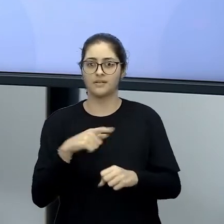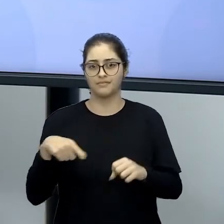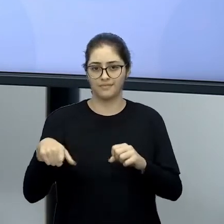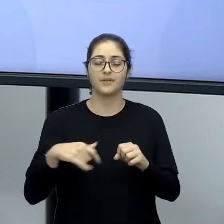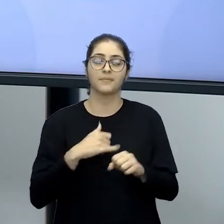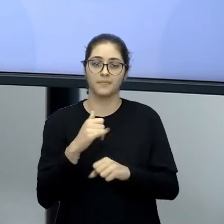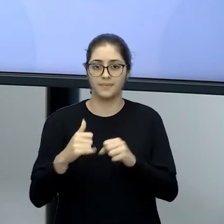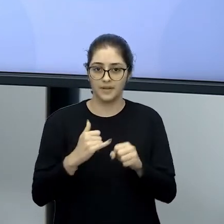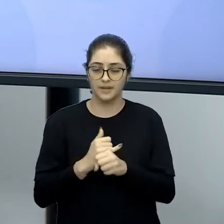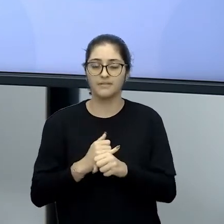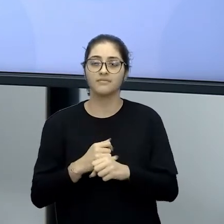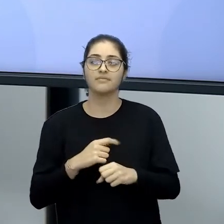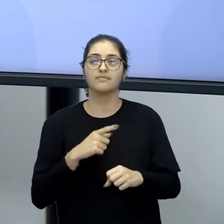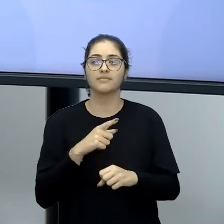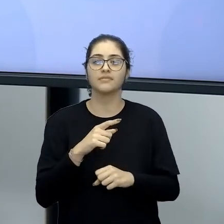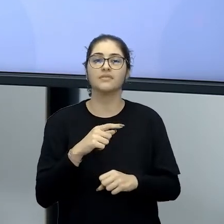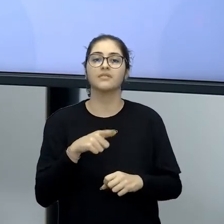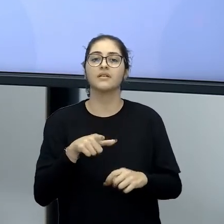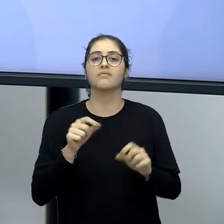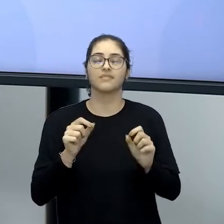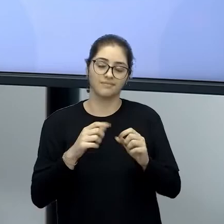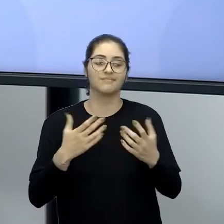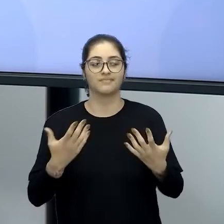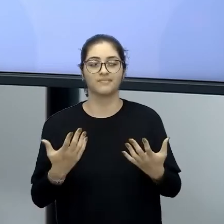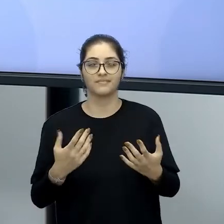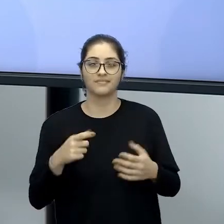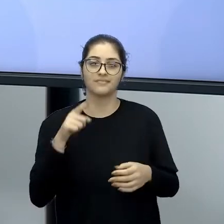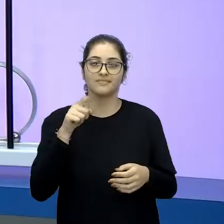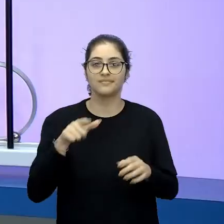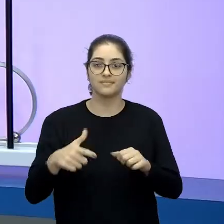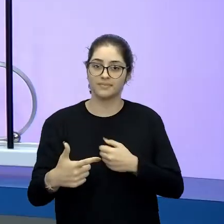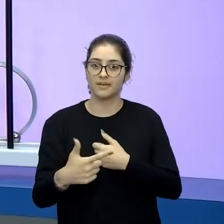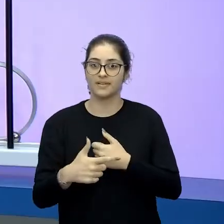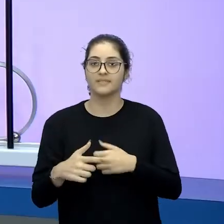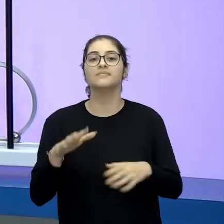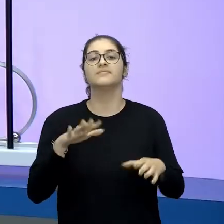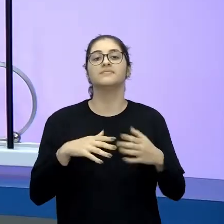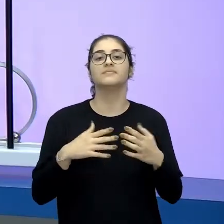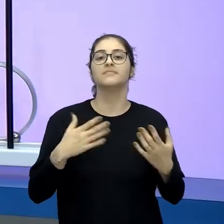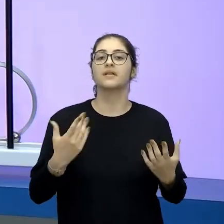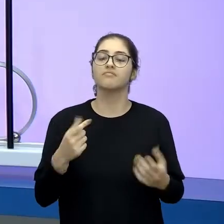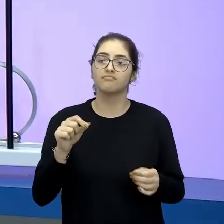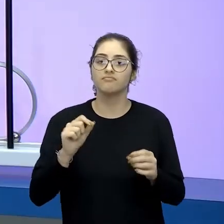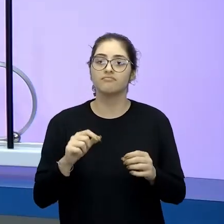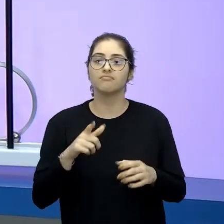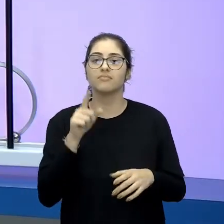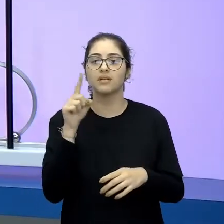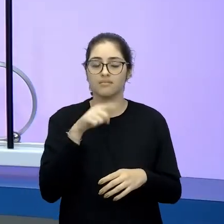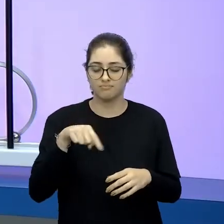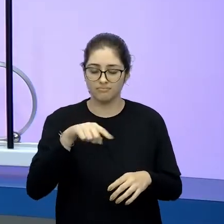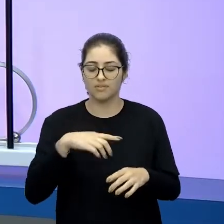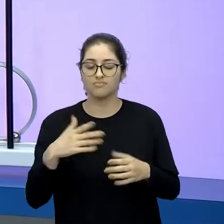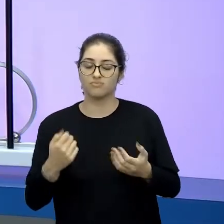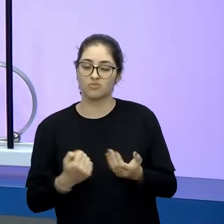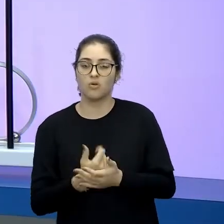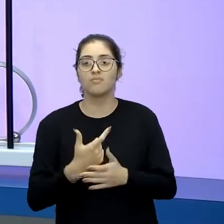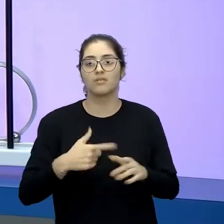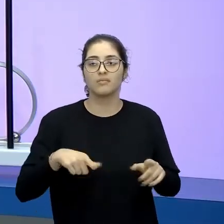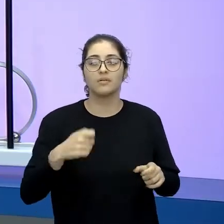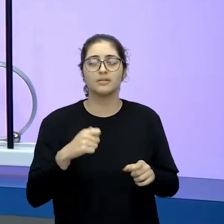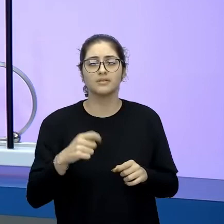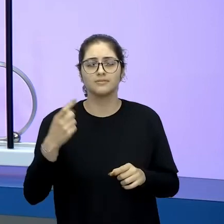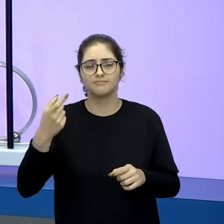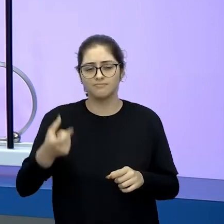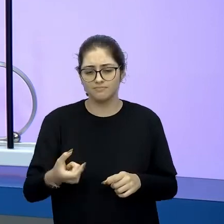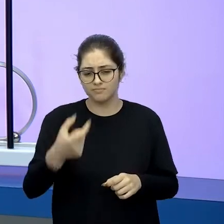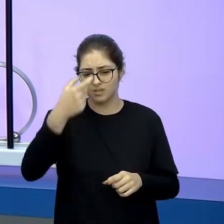aí para fazer o papel dela, né? Porque é um mercado, né? Então, realmente a gente induzir o nosso consumo